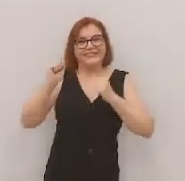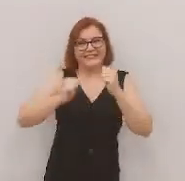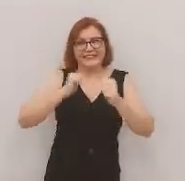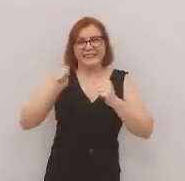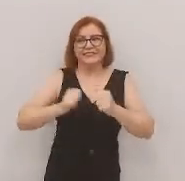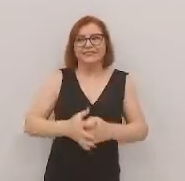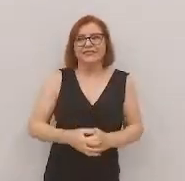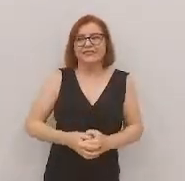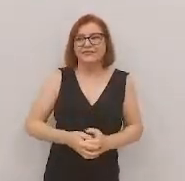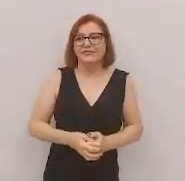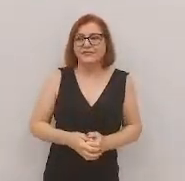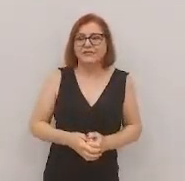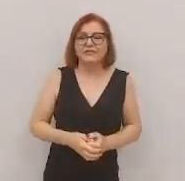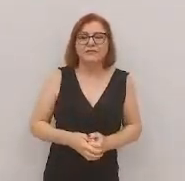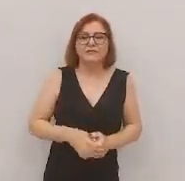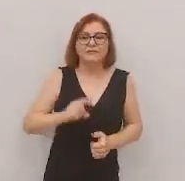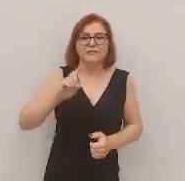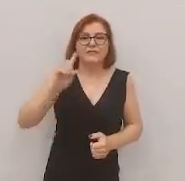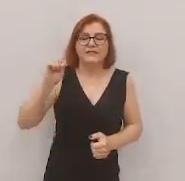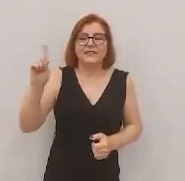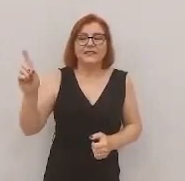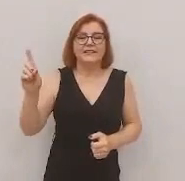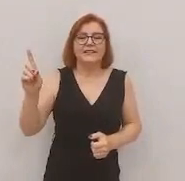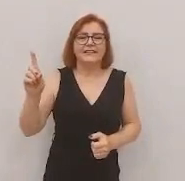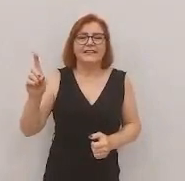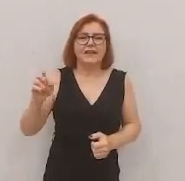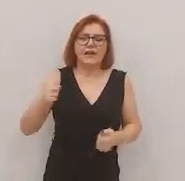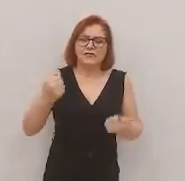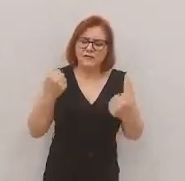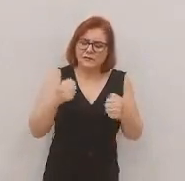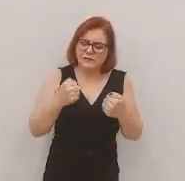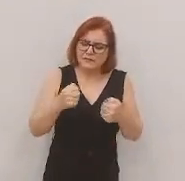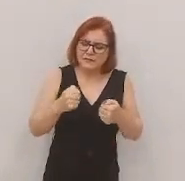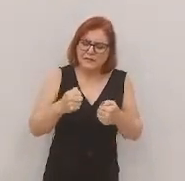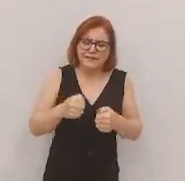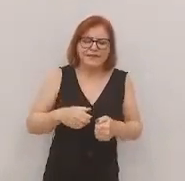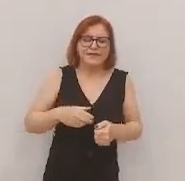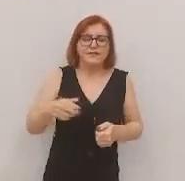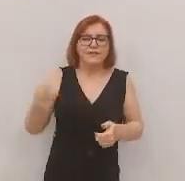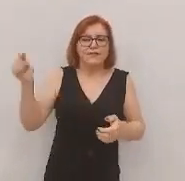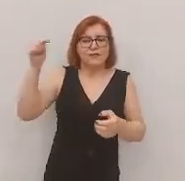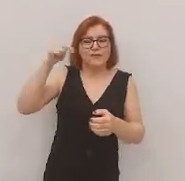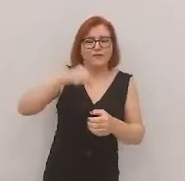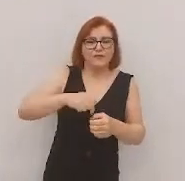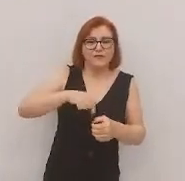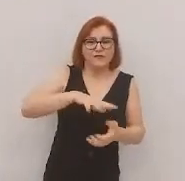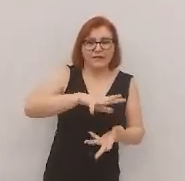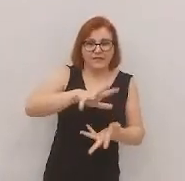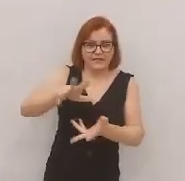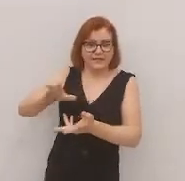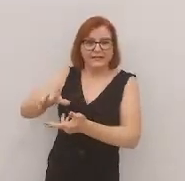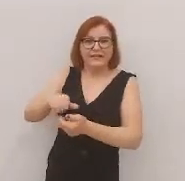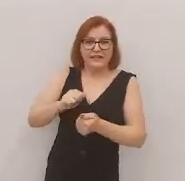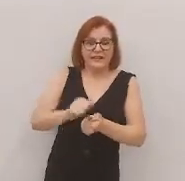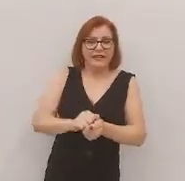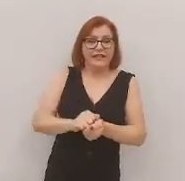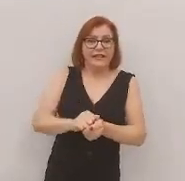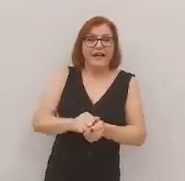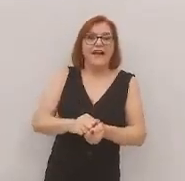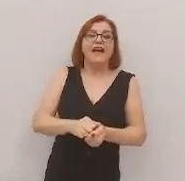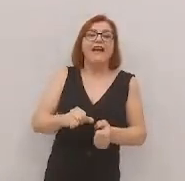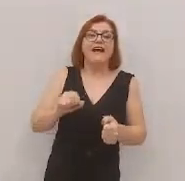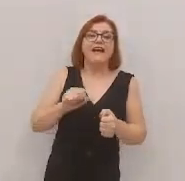Aleluia! Esse Deus eterno precisou se tornar um homem e vir aqui na